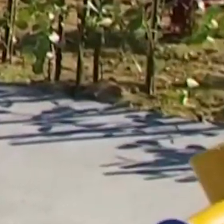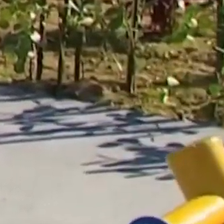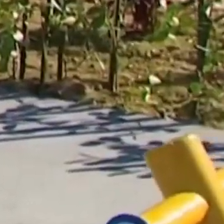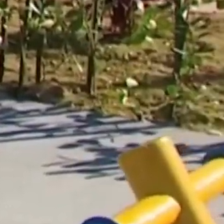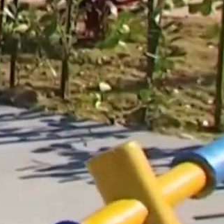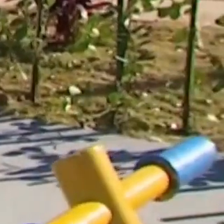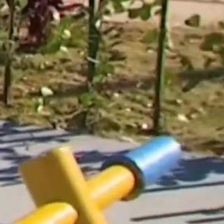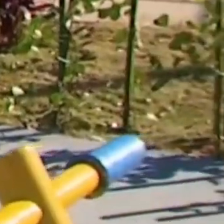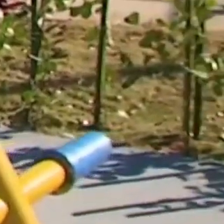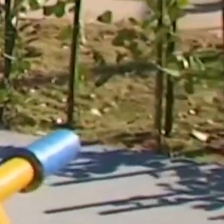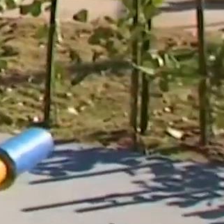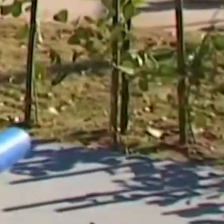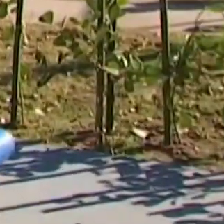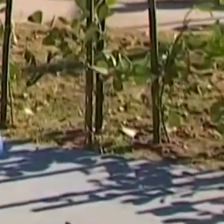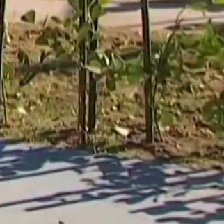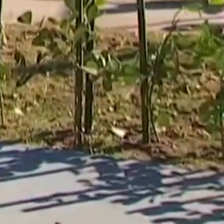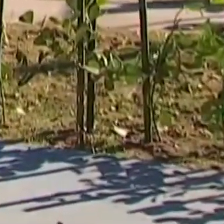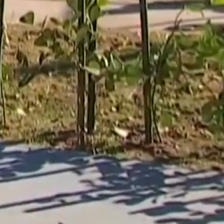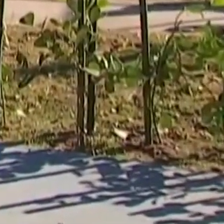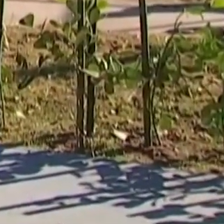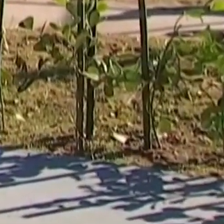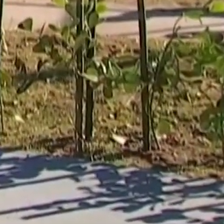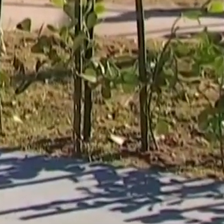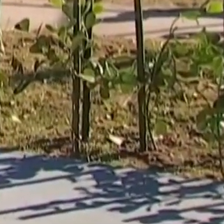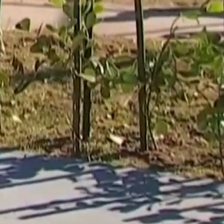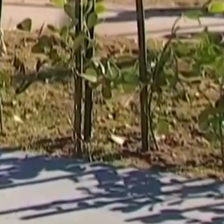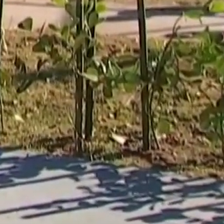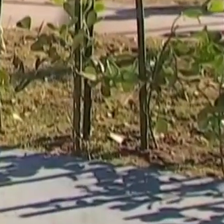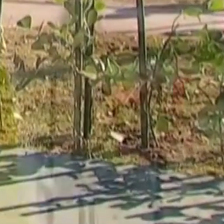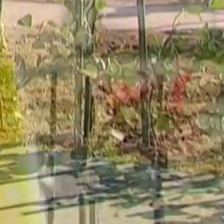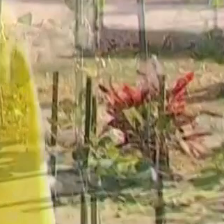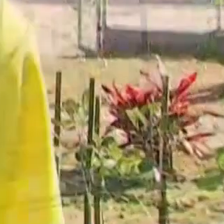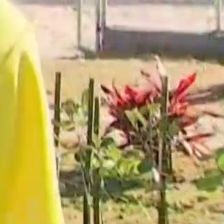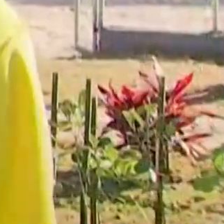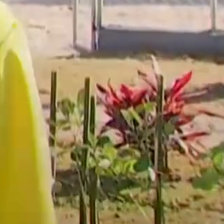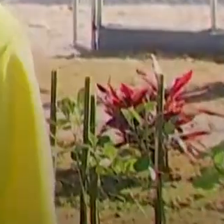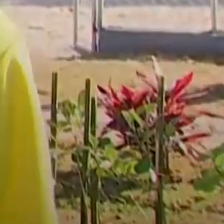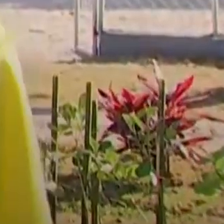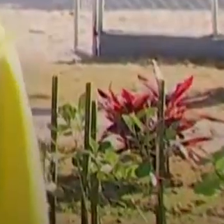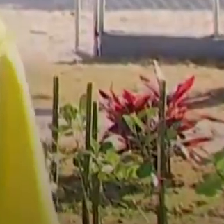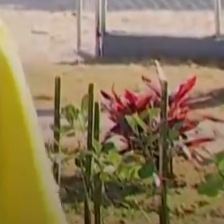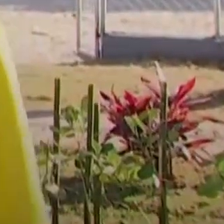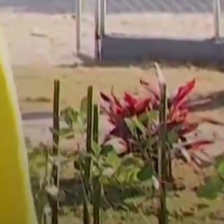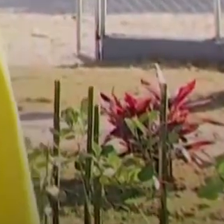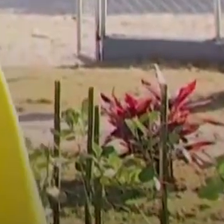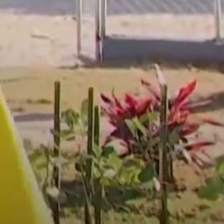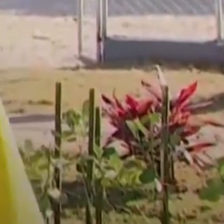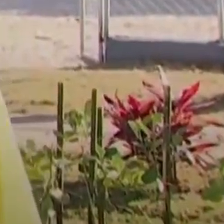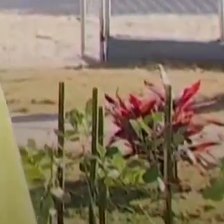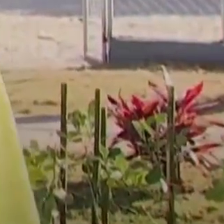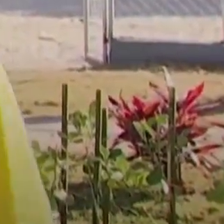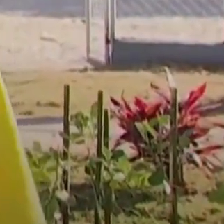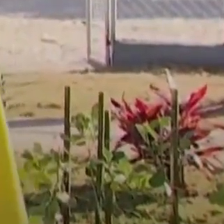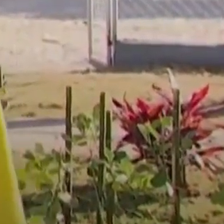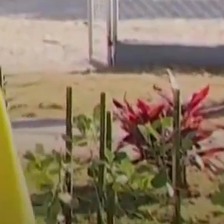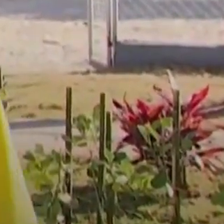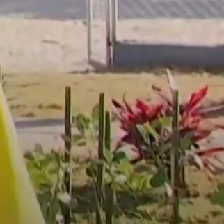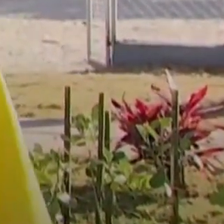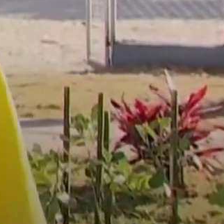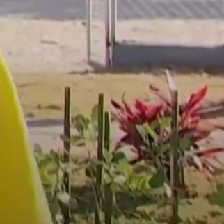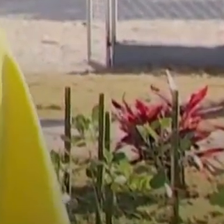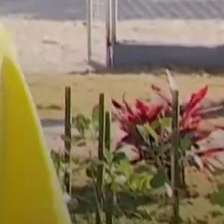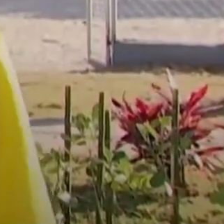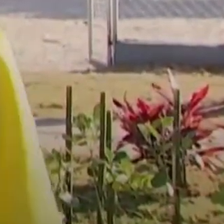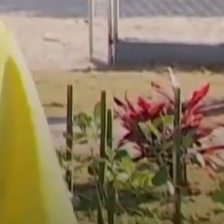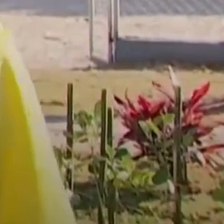um campinho de areia que a criançada está se divertindo bastante. A gente pode brincar, jogar bola,